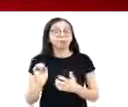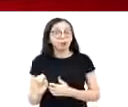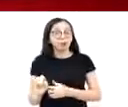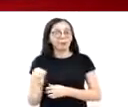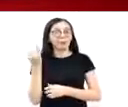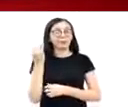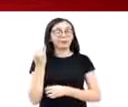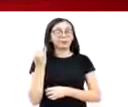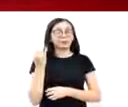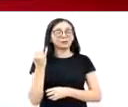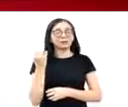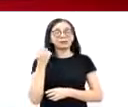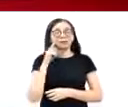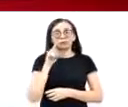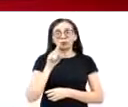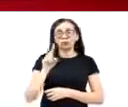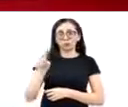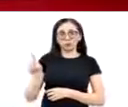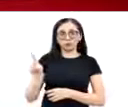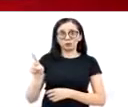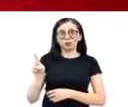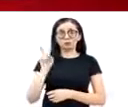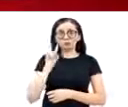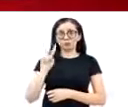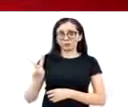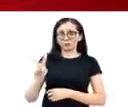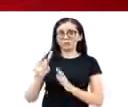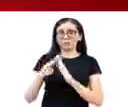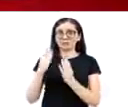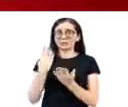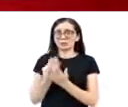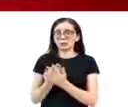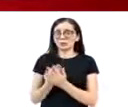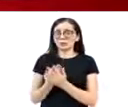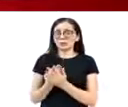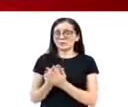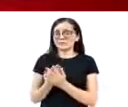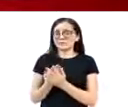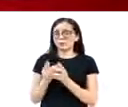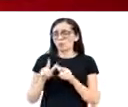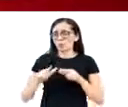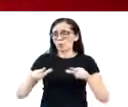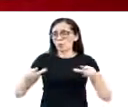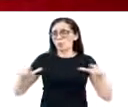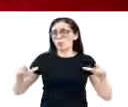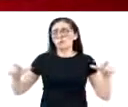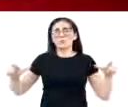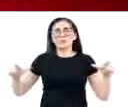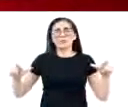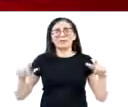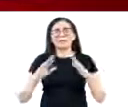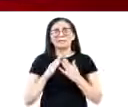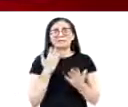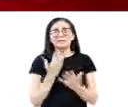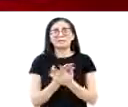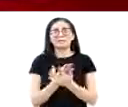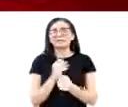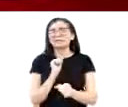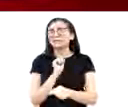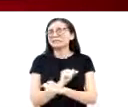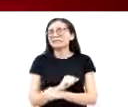de ir às escolas e ver as salas vazias, ver a escola parada, sem o som da